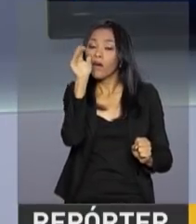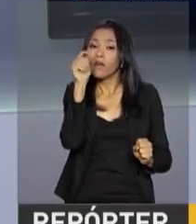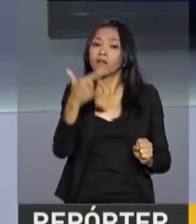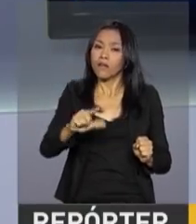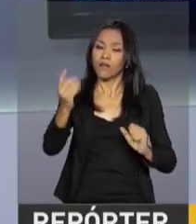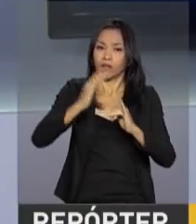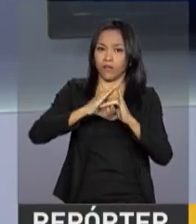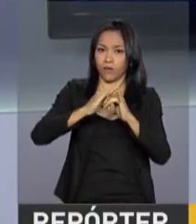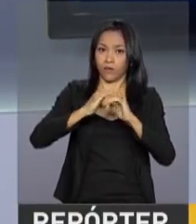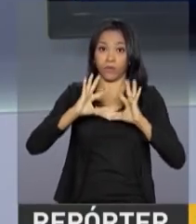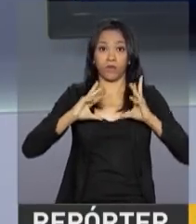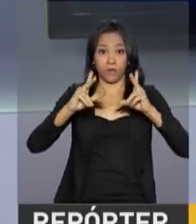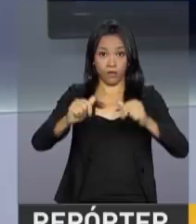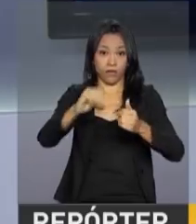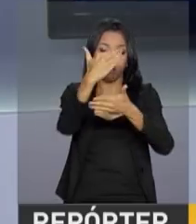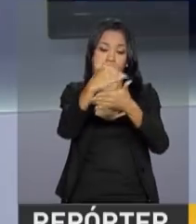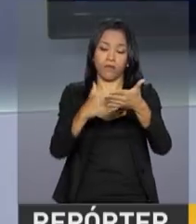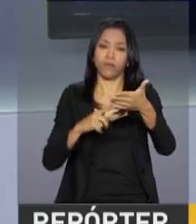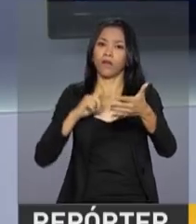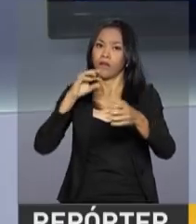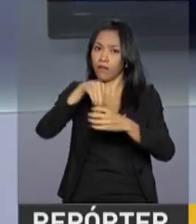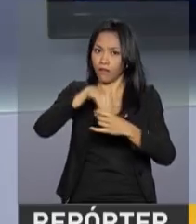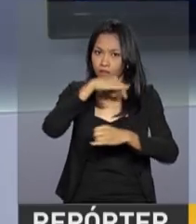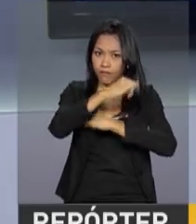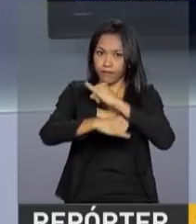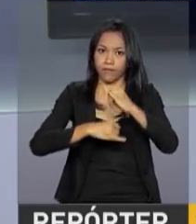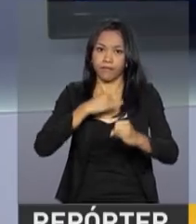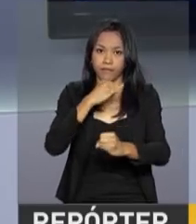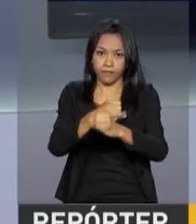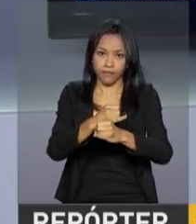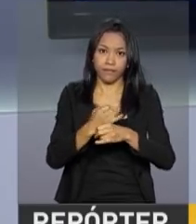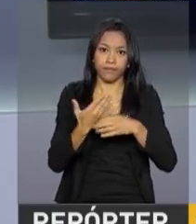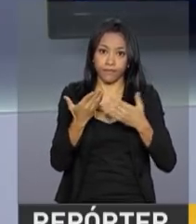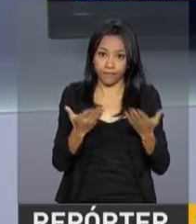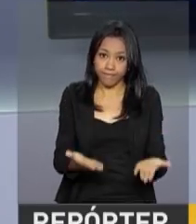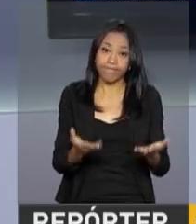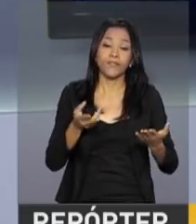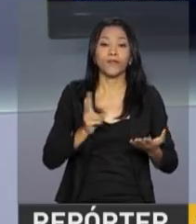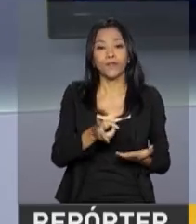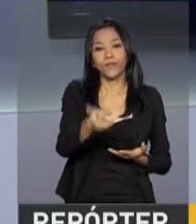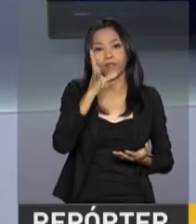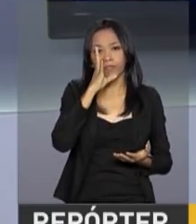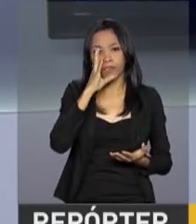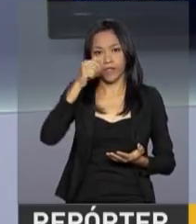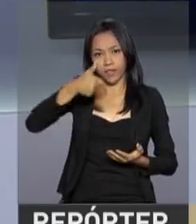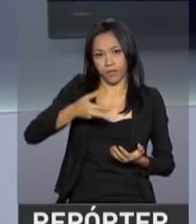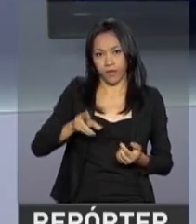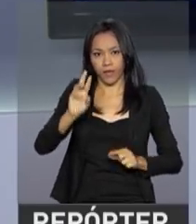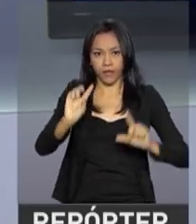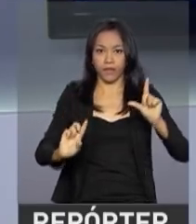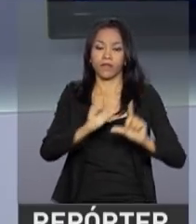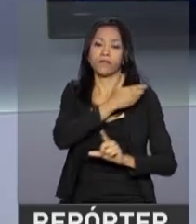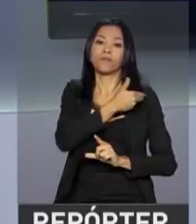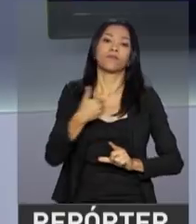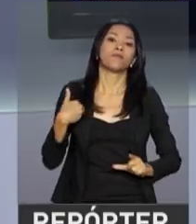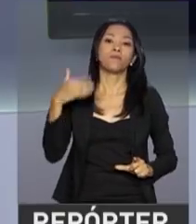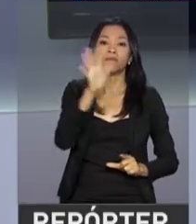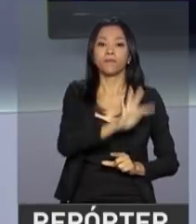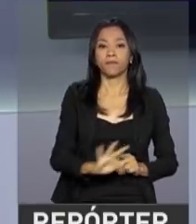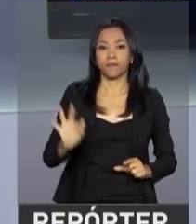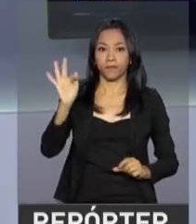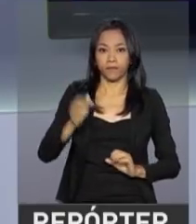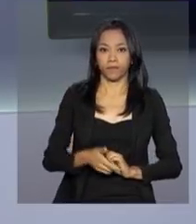imagens no youtube e toda nossa programação também está na página da nbr na internet continue com a gente na nbr a tv do governo